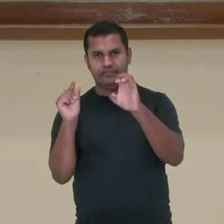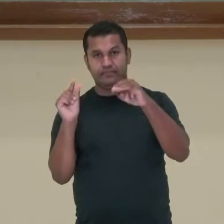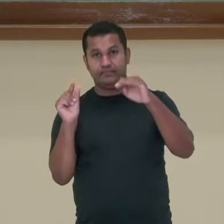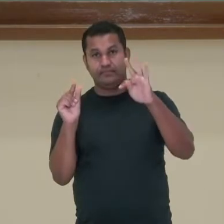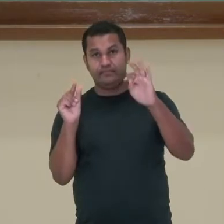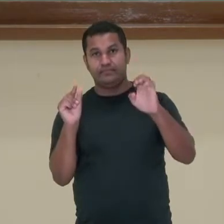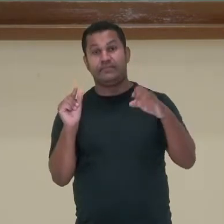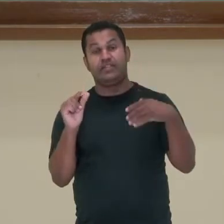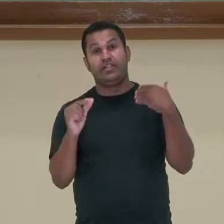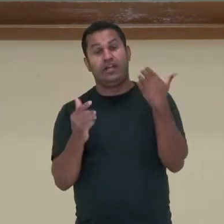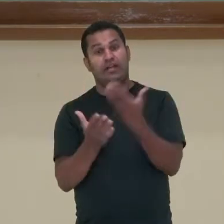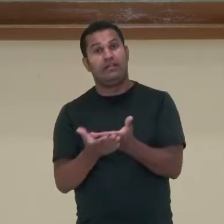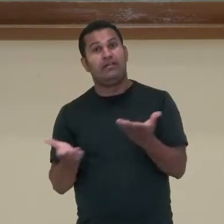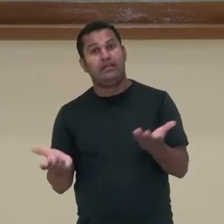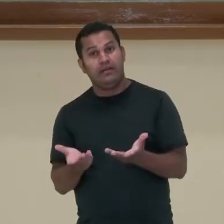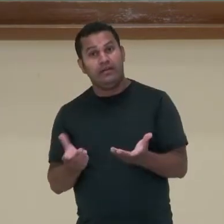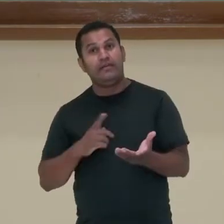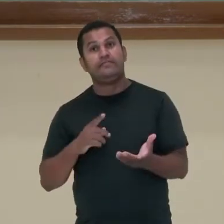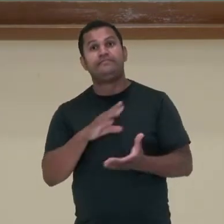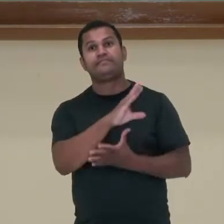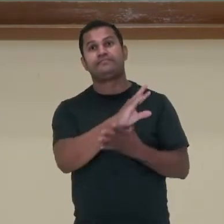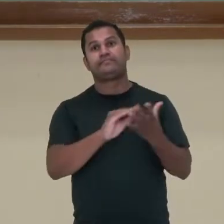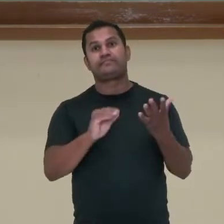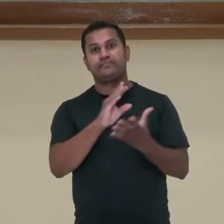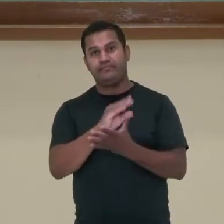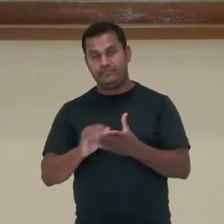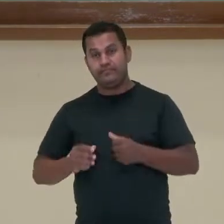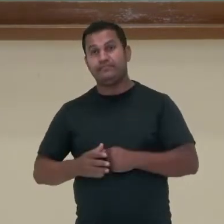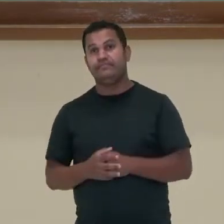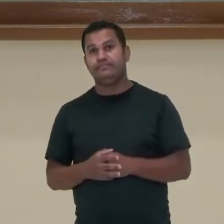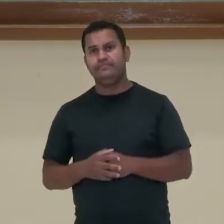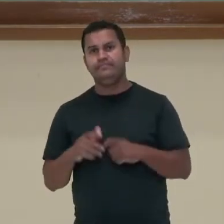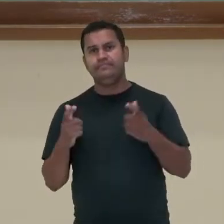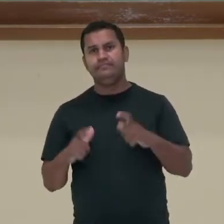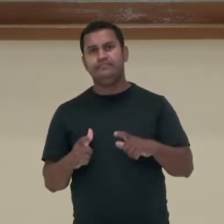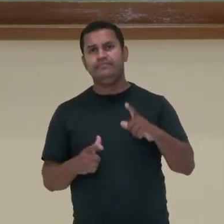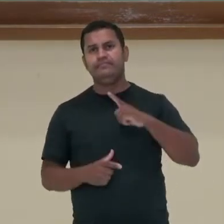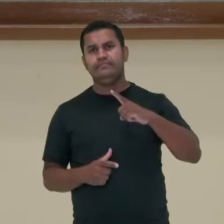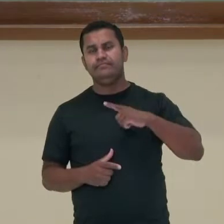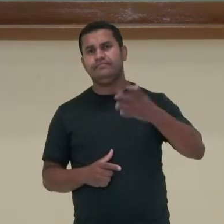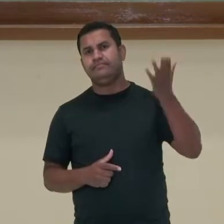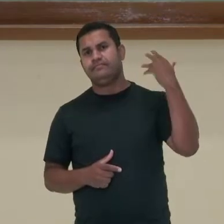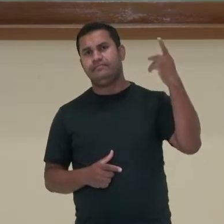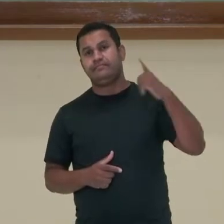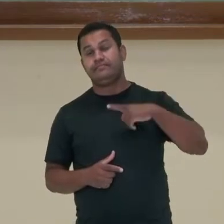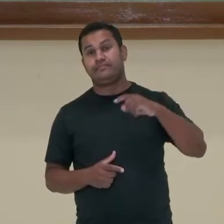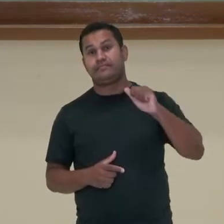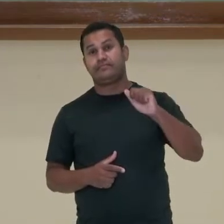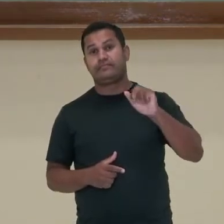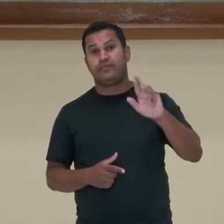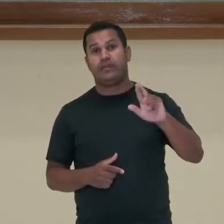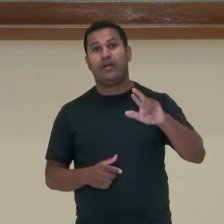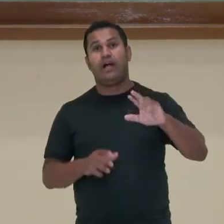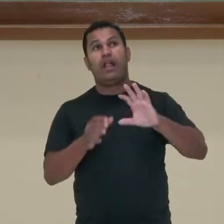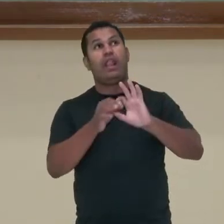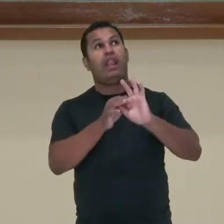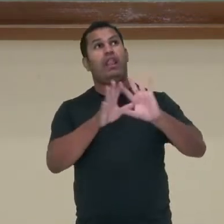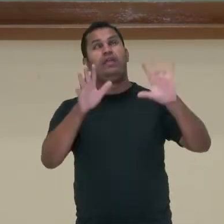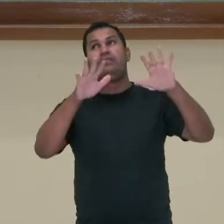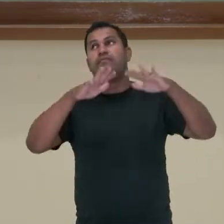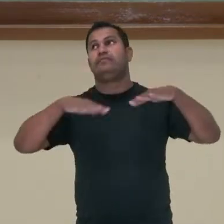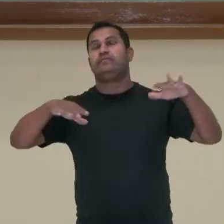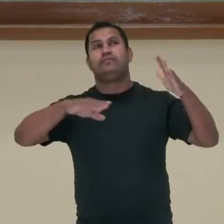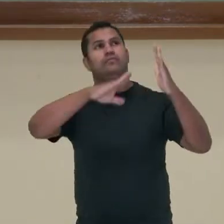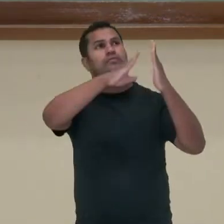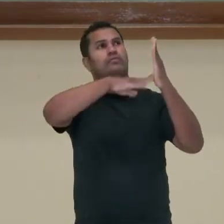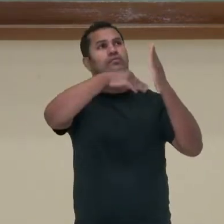tinha linhas, aquela coisa da cor, aquela coisa de você fazer aquela pintura rápida ao ar livre. Aquilo era o impressionismo. Só que eles não estavam nessa estética. Eles